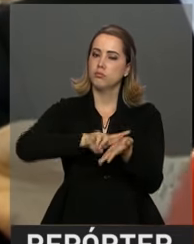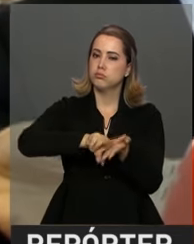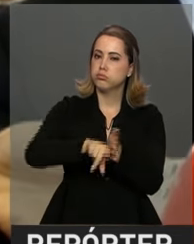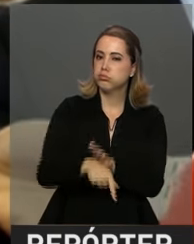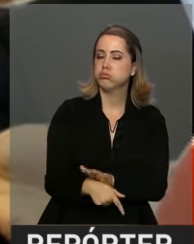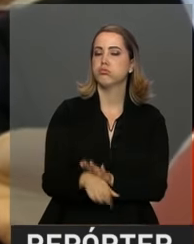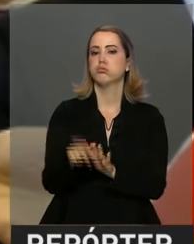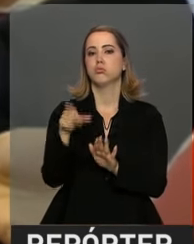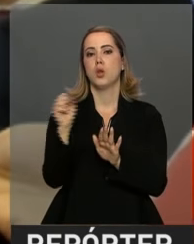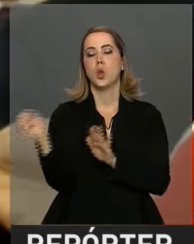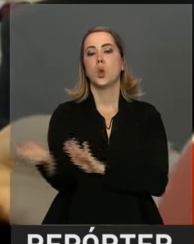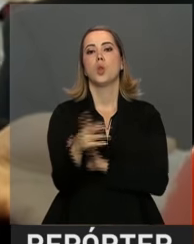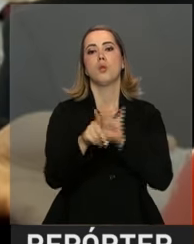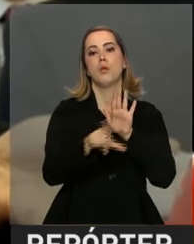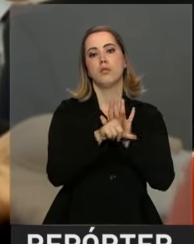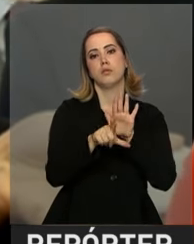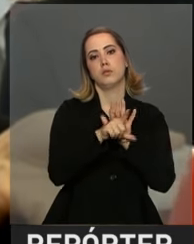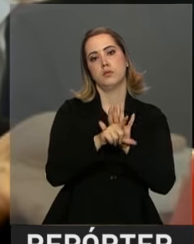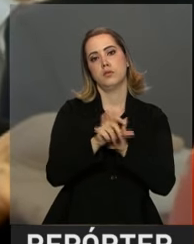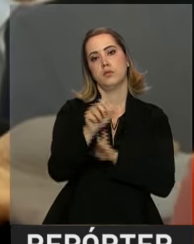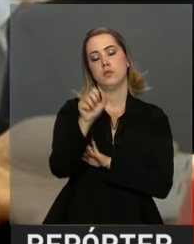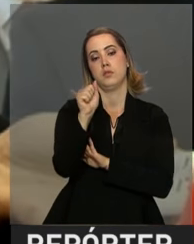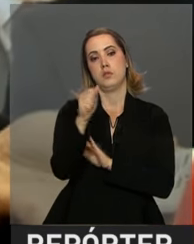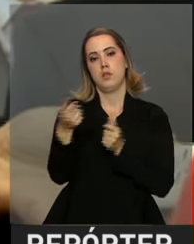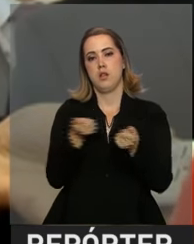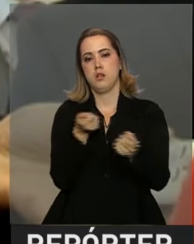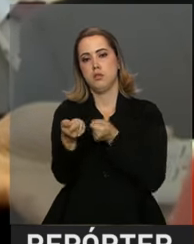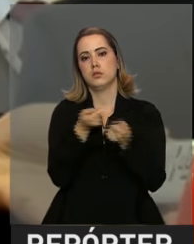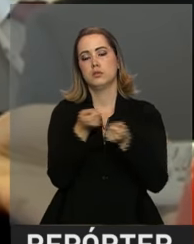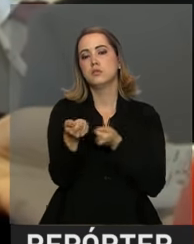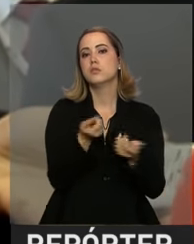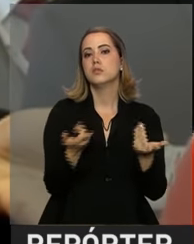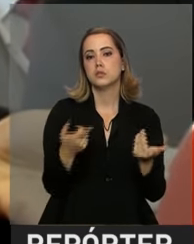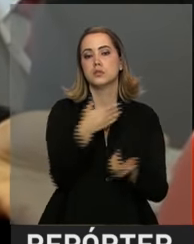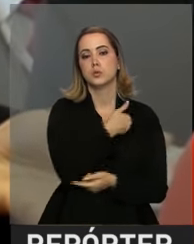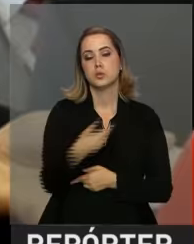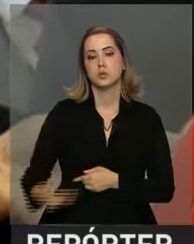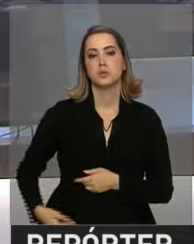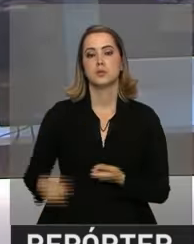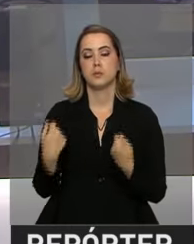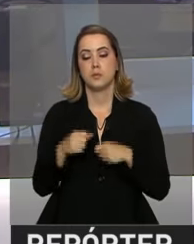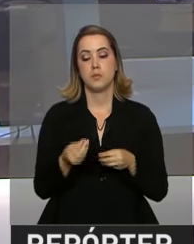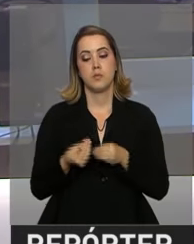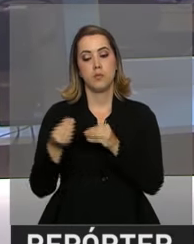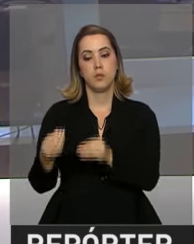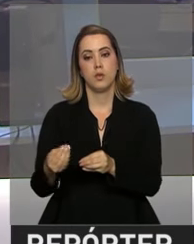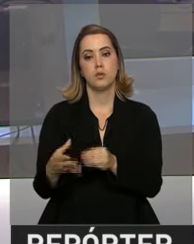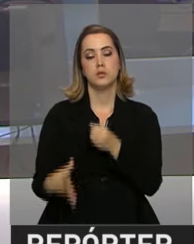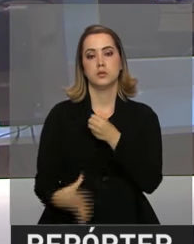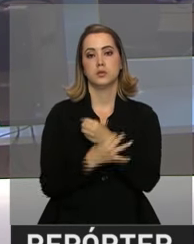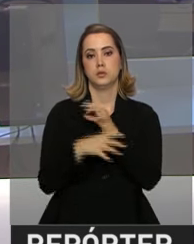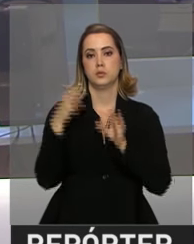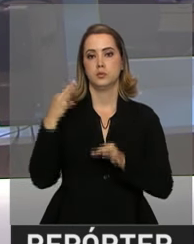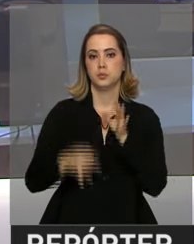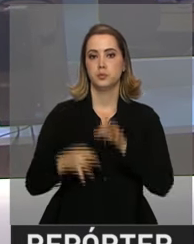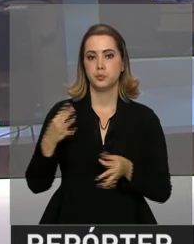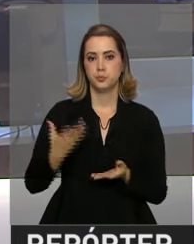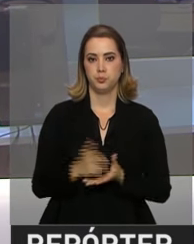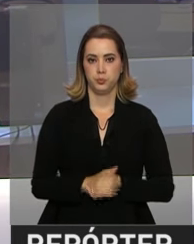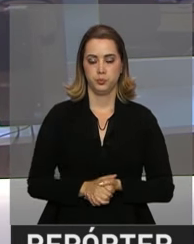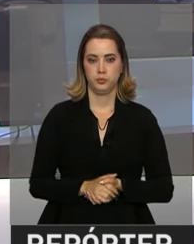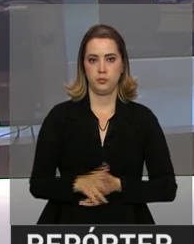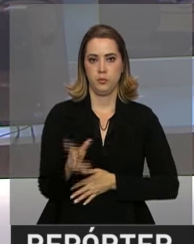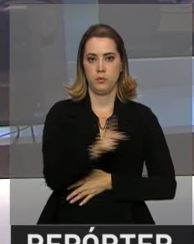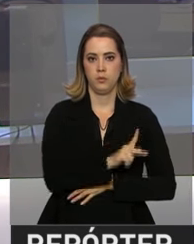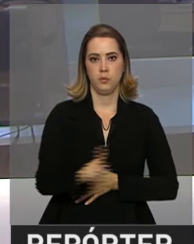nova lei de agências reguladoras, nós vamos dar a segurança jurídica que o investidor necessita. O presidente Michel Temer está em Nova